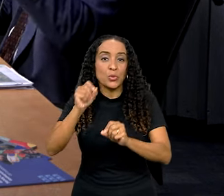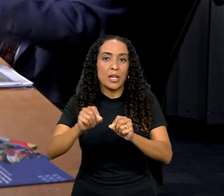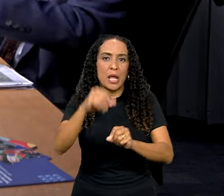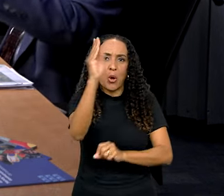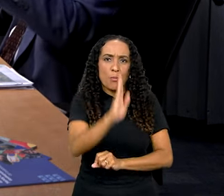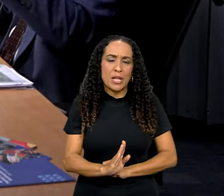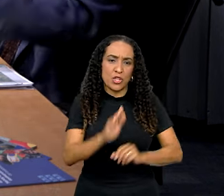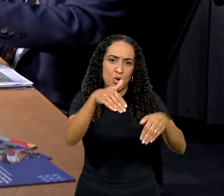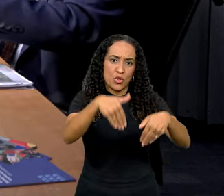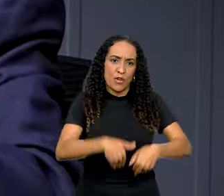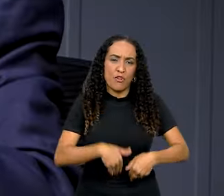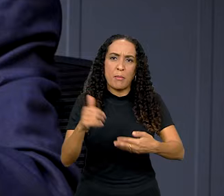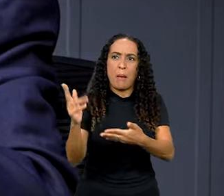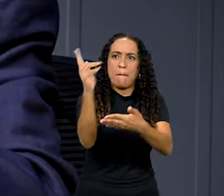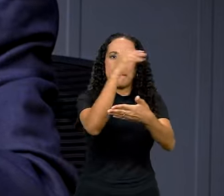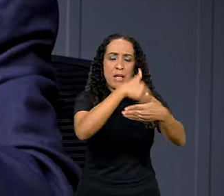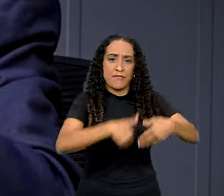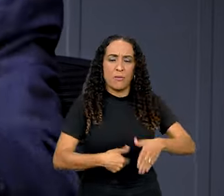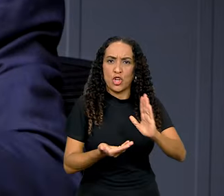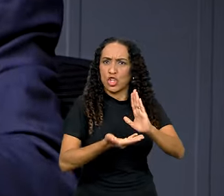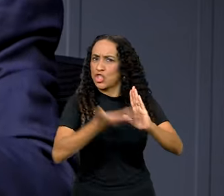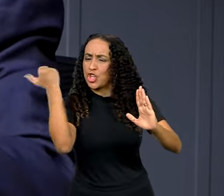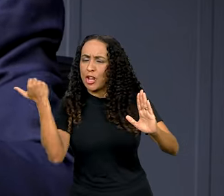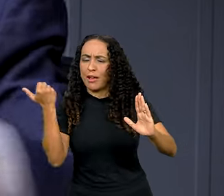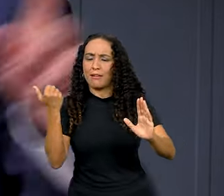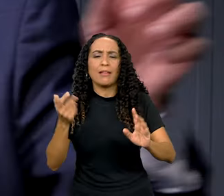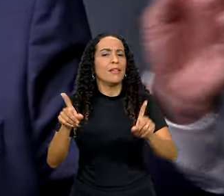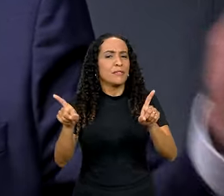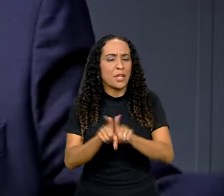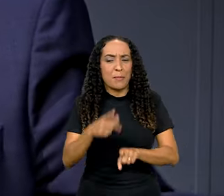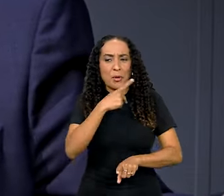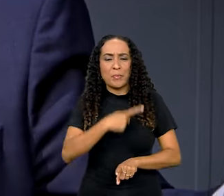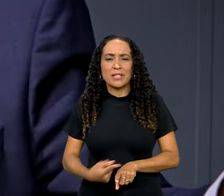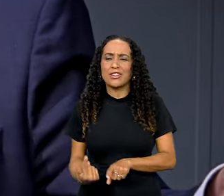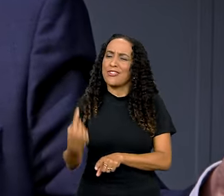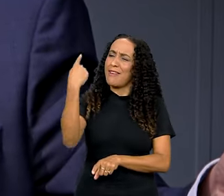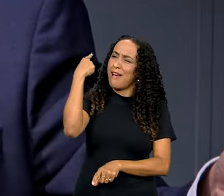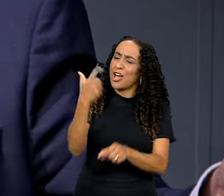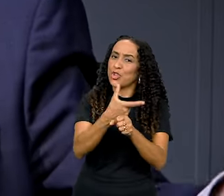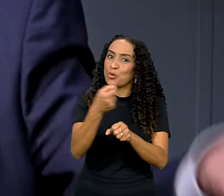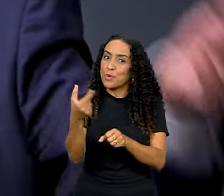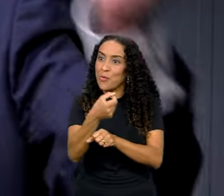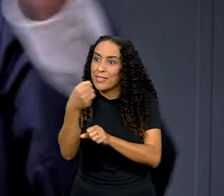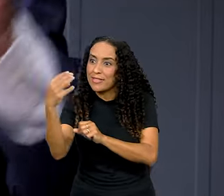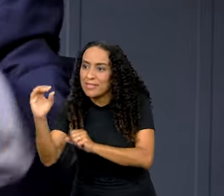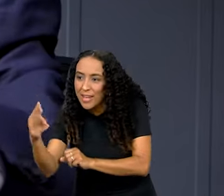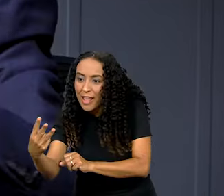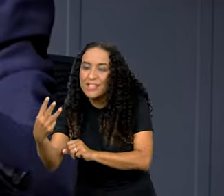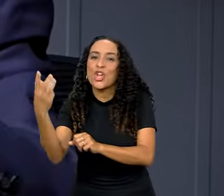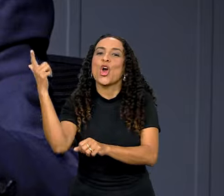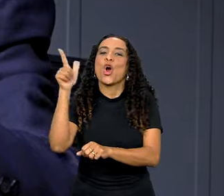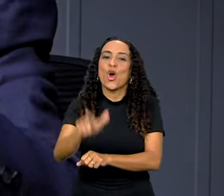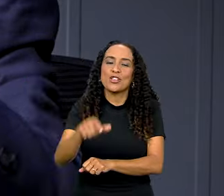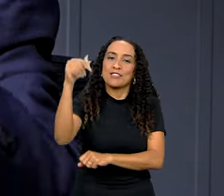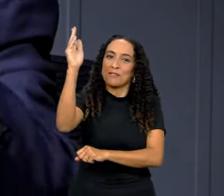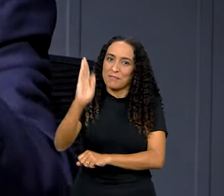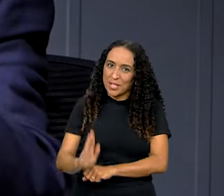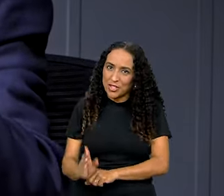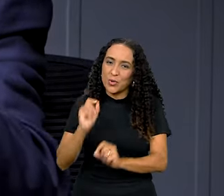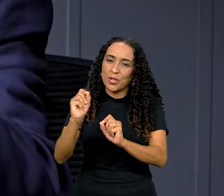tirando o Brasil do mapa da fome o mesmo presidente que começou em 2003 e alcançou o